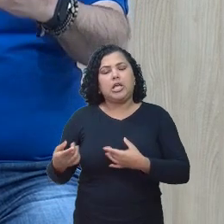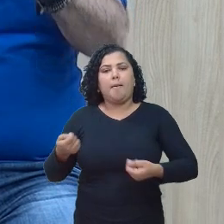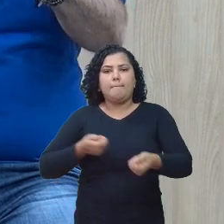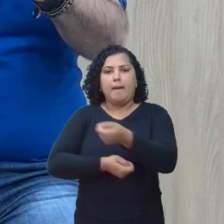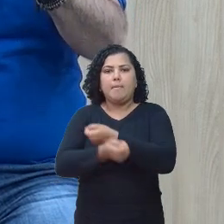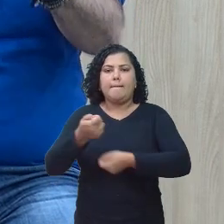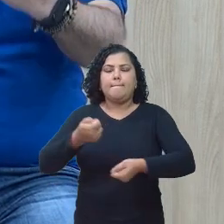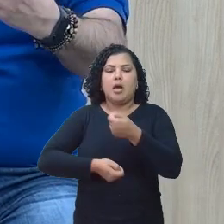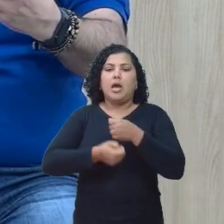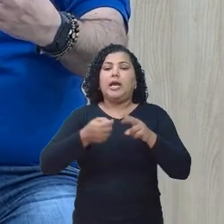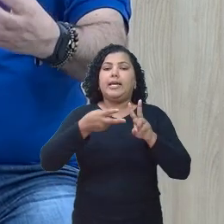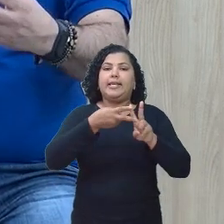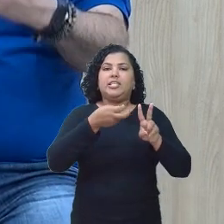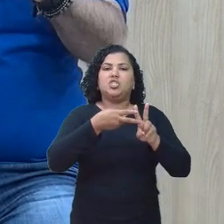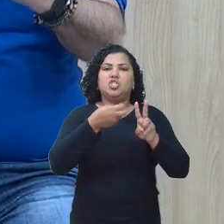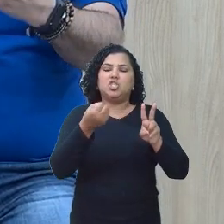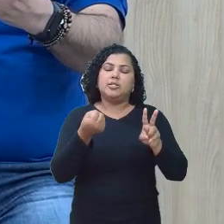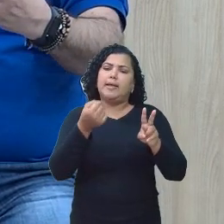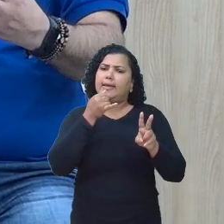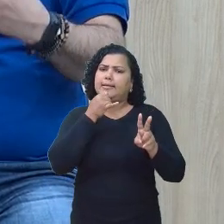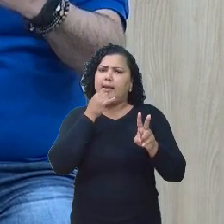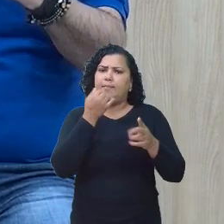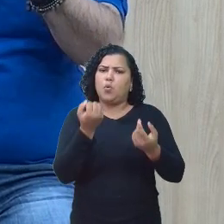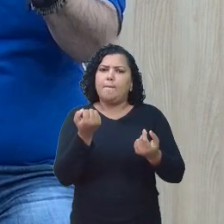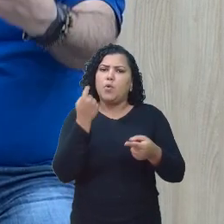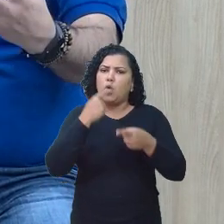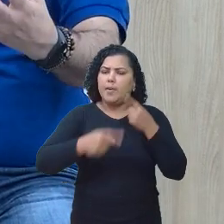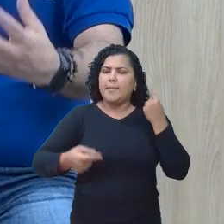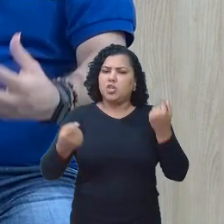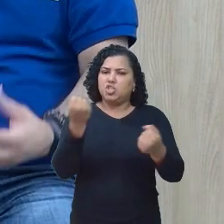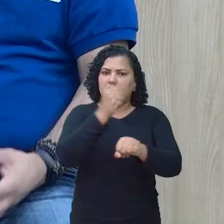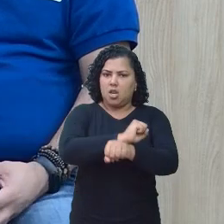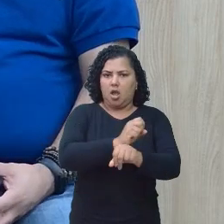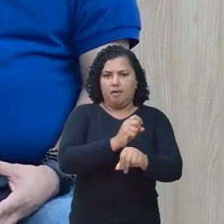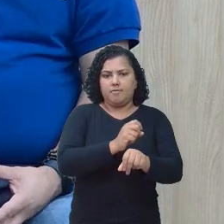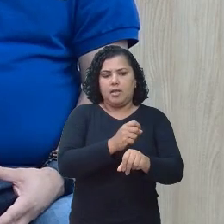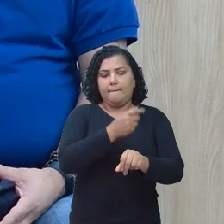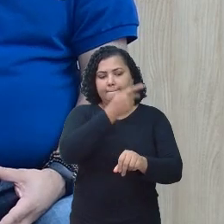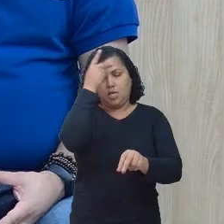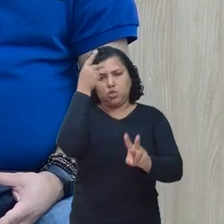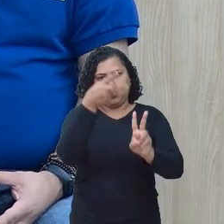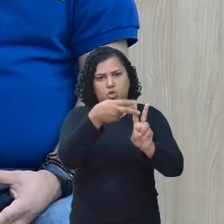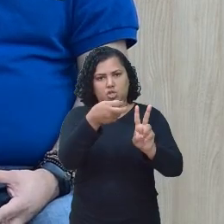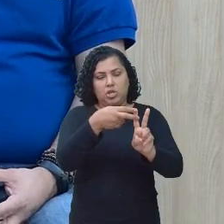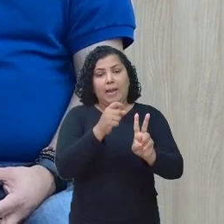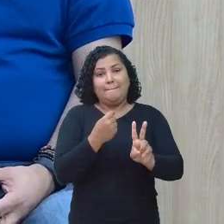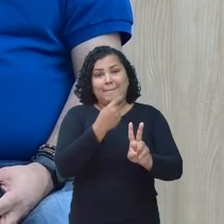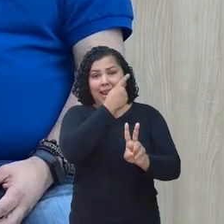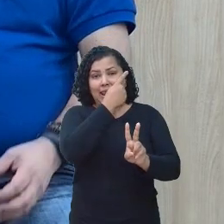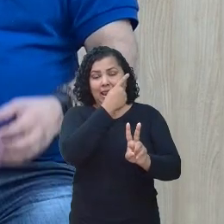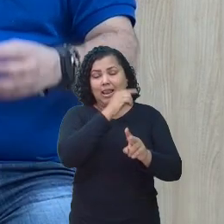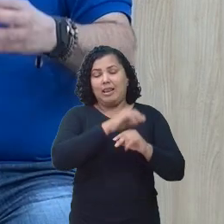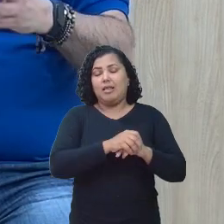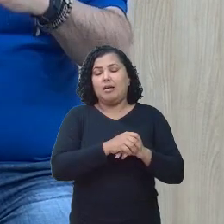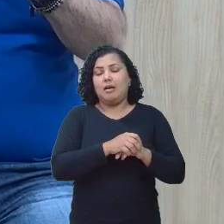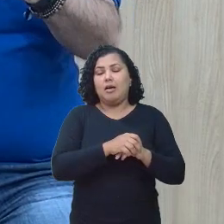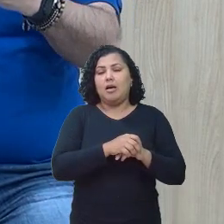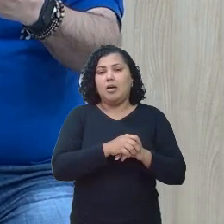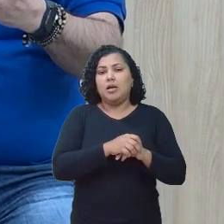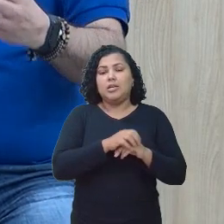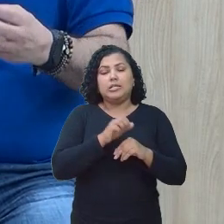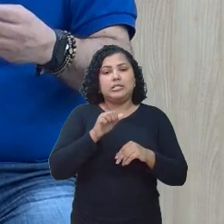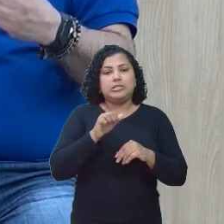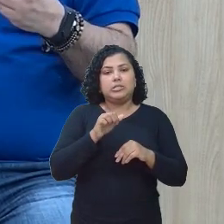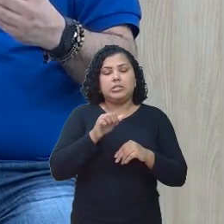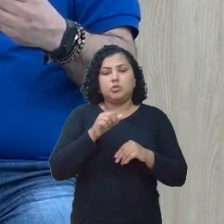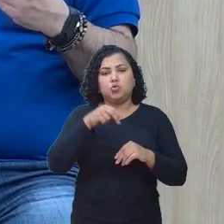na realidade da escravidão, né, da escravização indígena, mas no norte do país a utilização